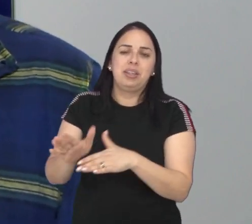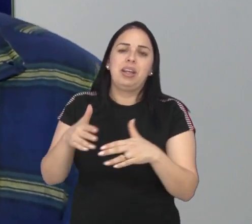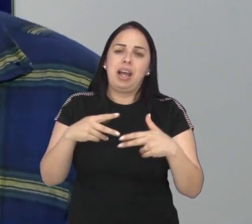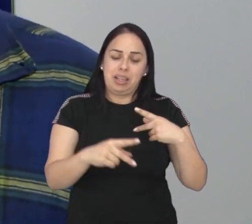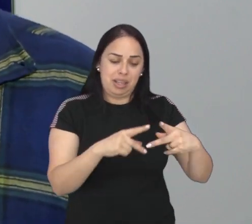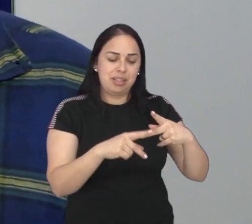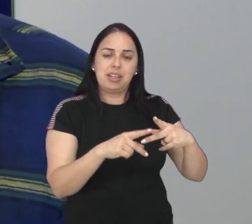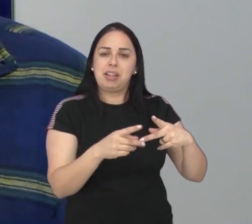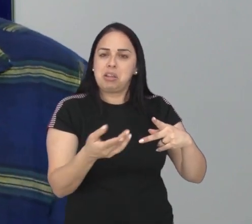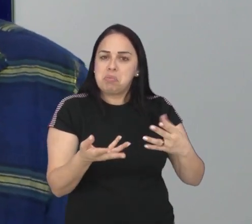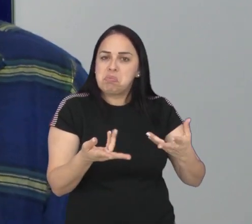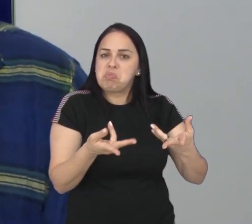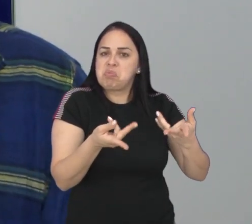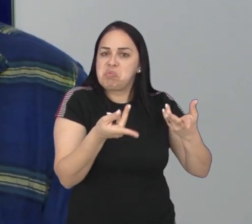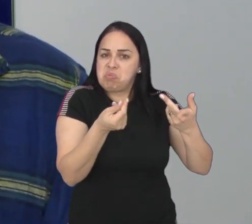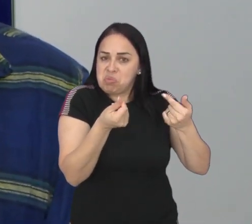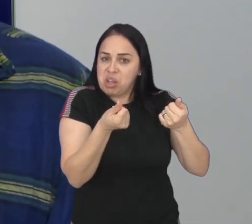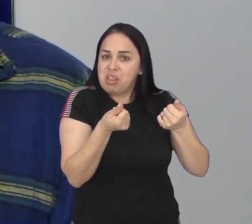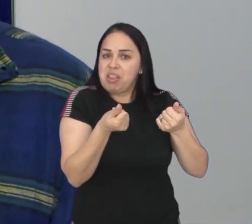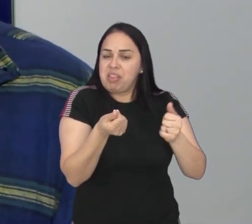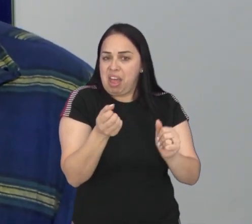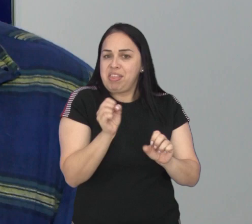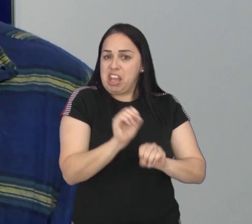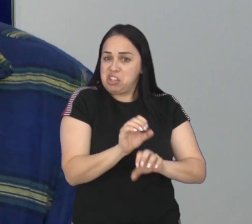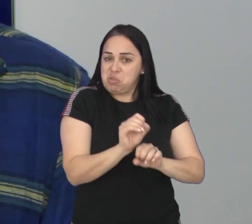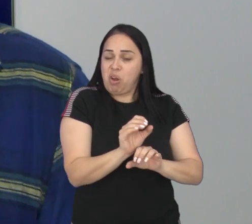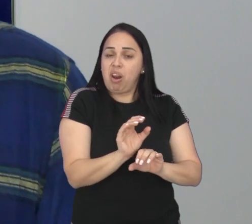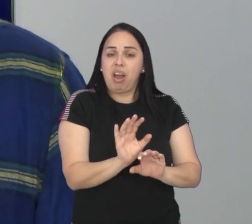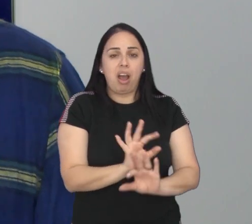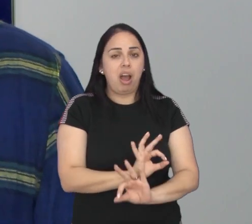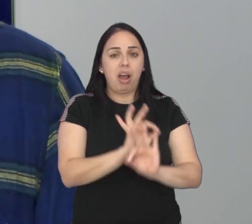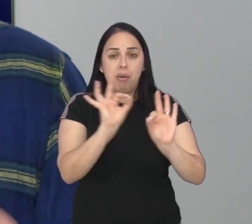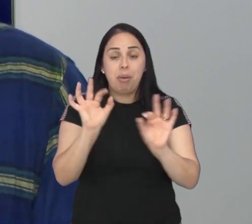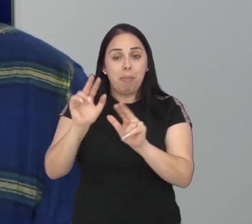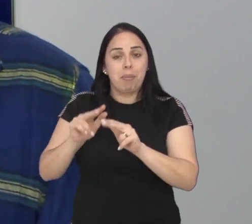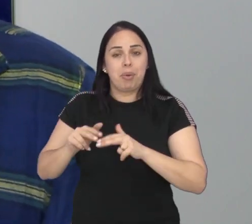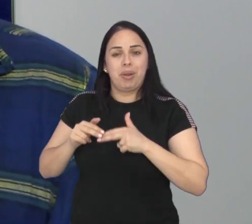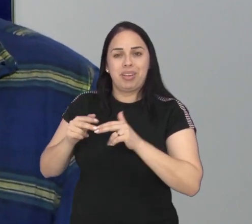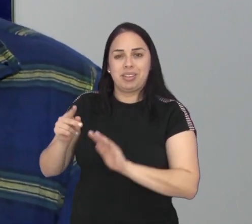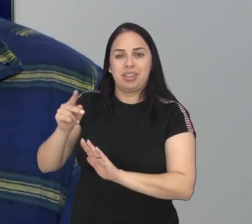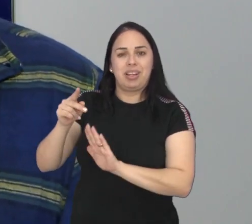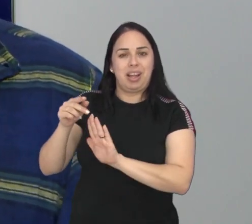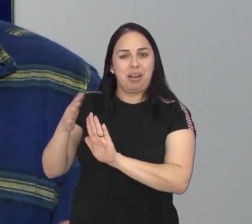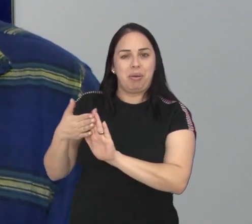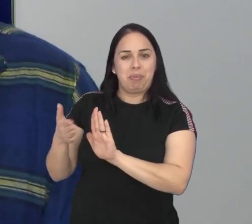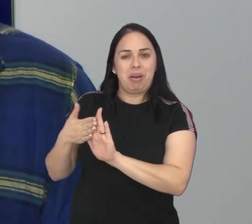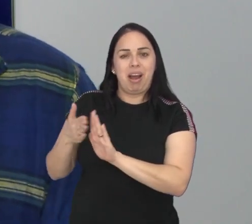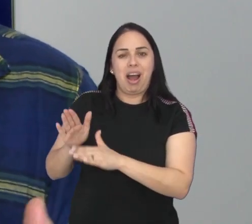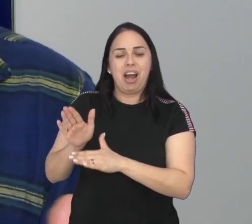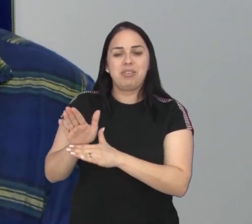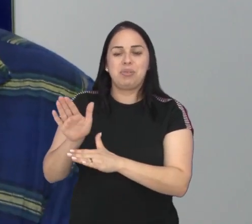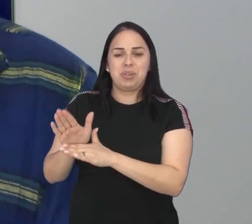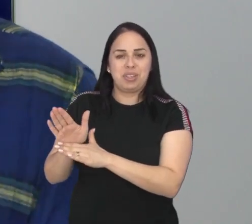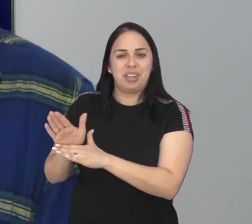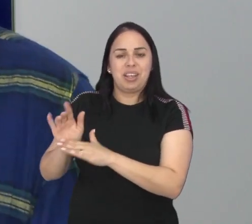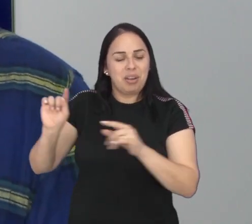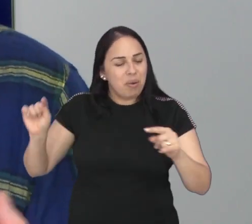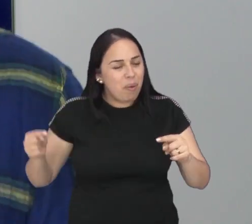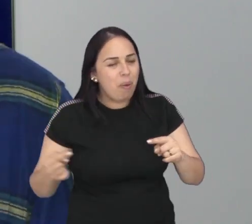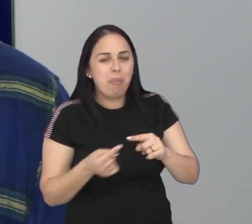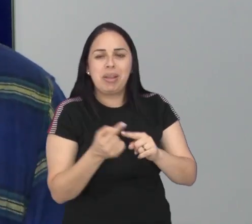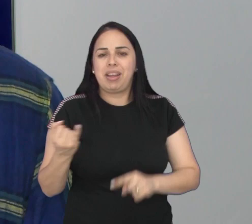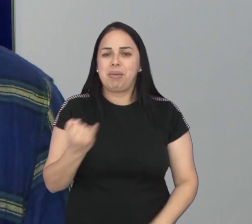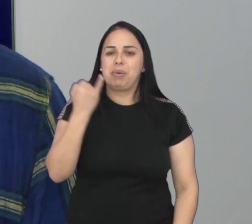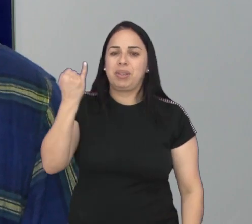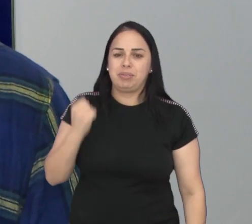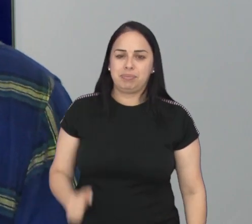José dos Campos já tenha excelência em graus de educação, essa iniciativa rebusca um pouco mais o que a gente